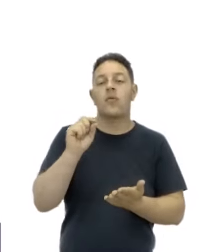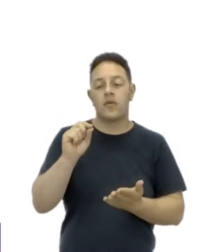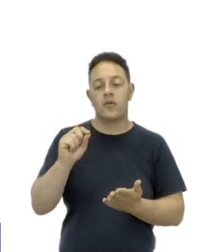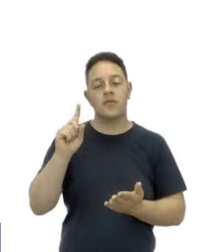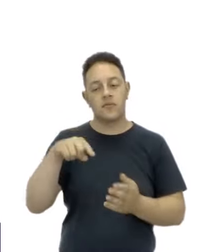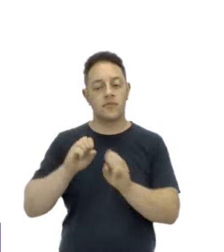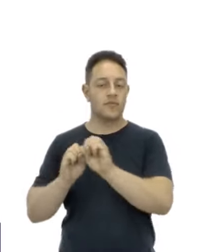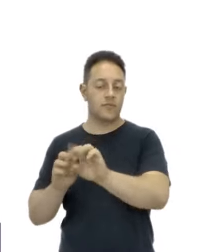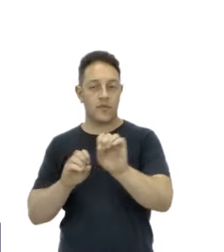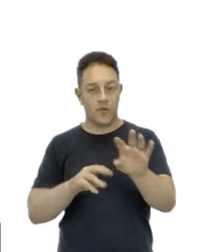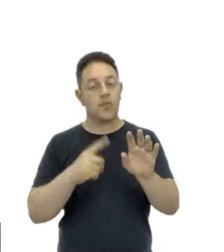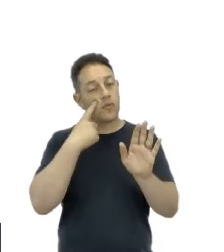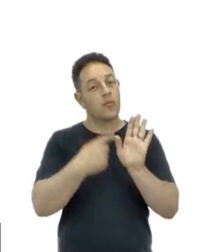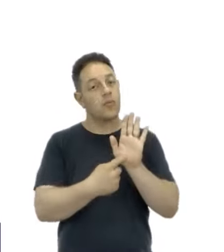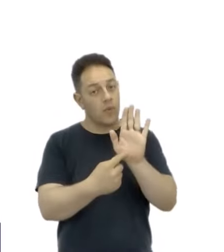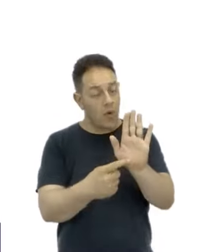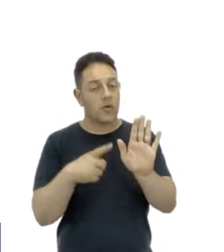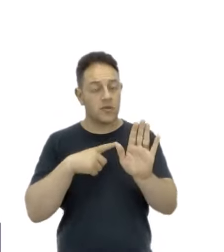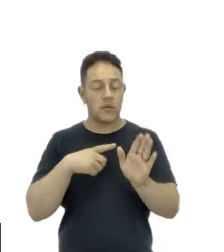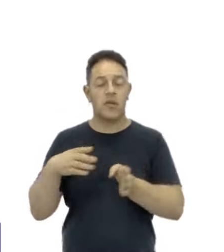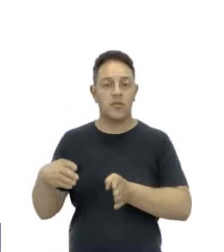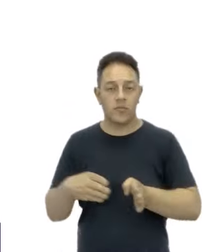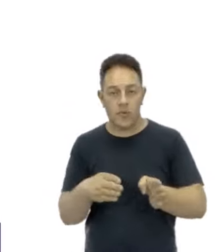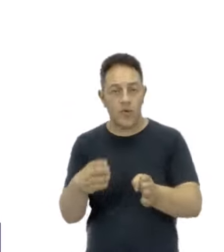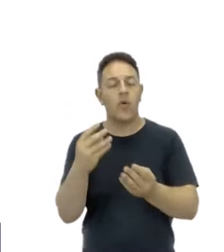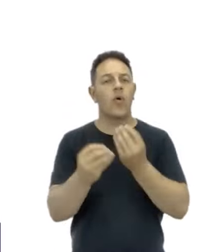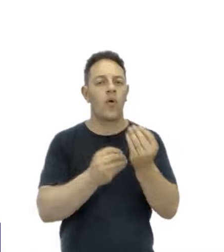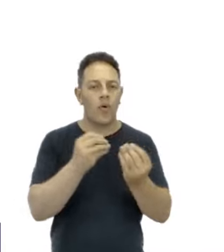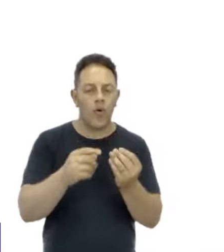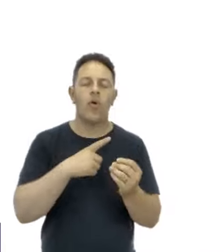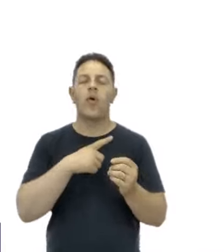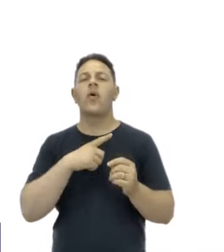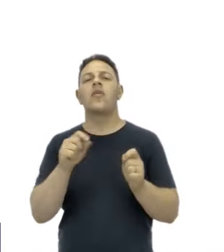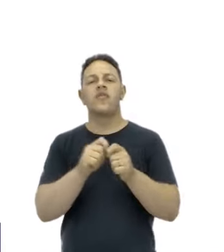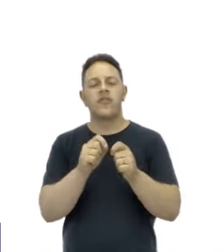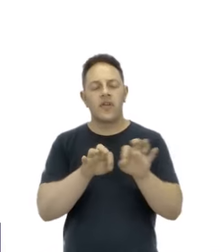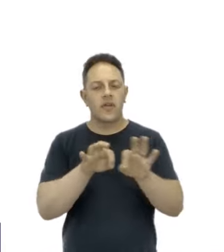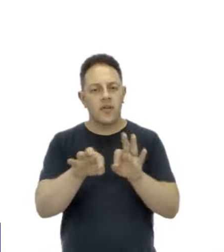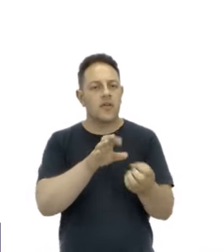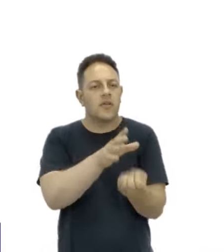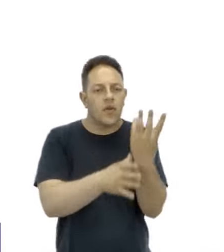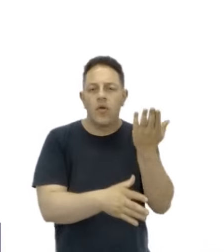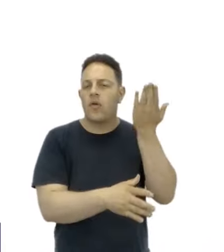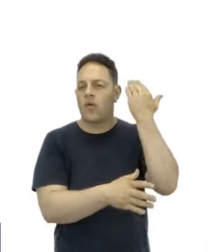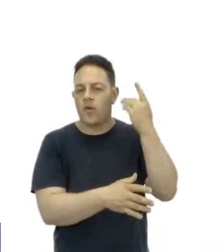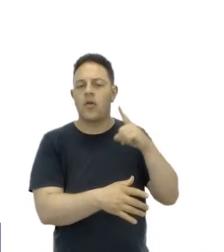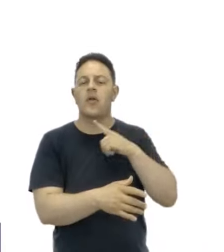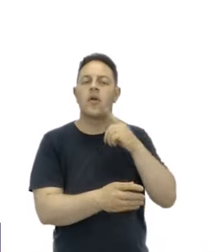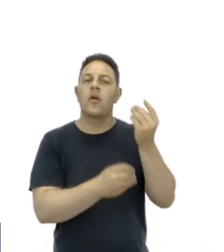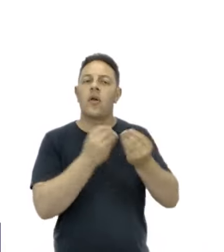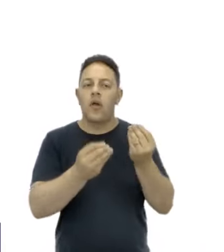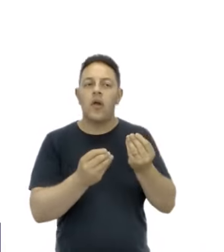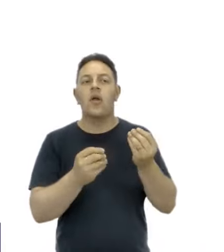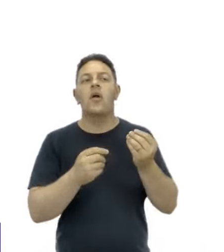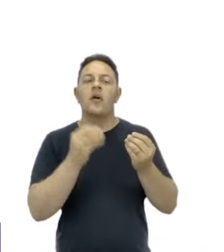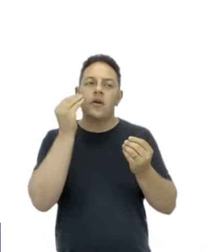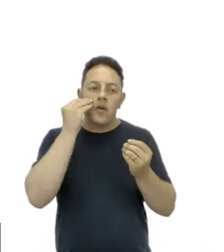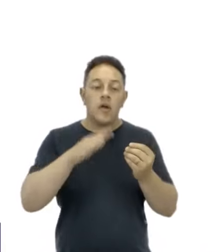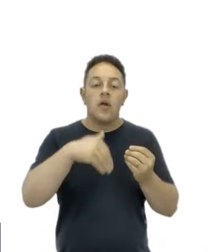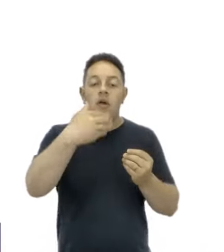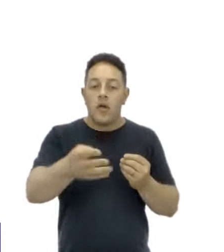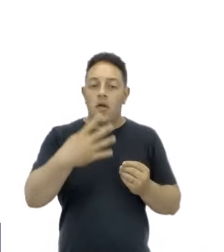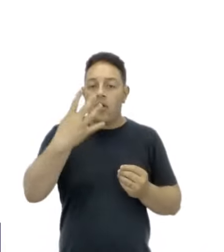a formação mostrando esse percurso dos encontros desenvolvidos e daqueles que pretendemos para o